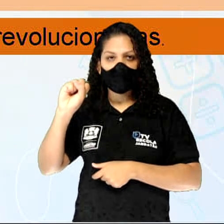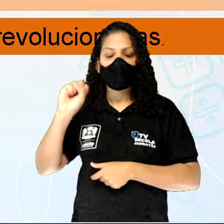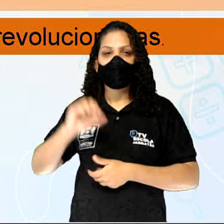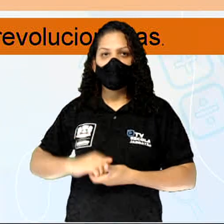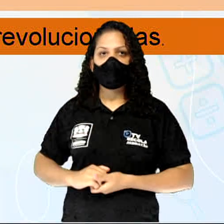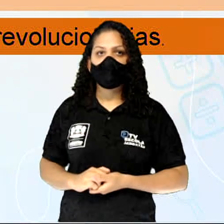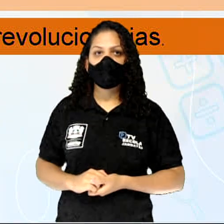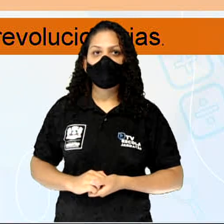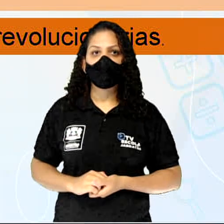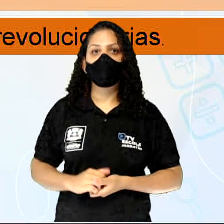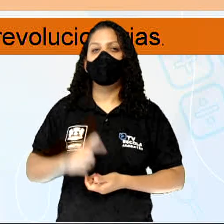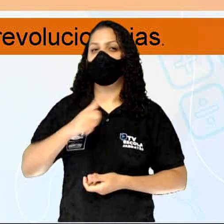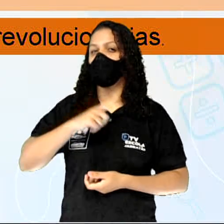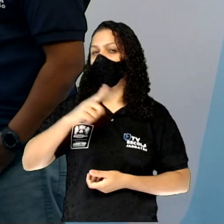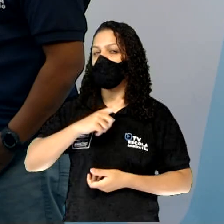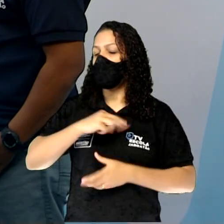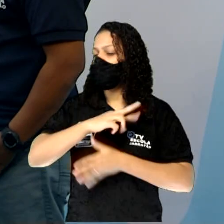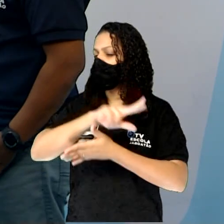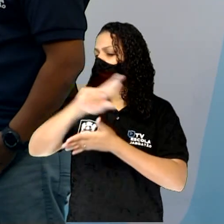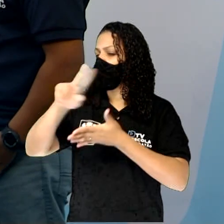Surgiram ideias